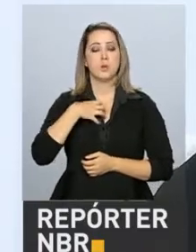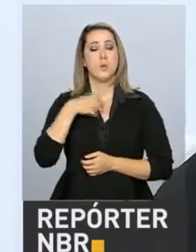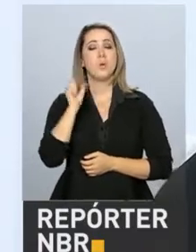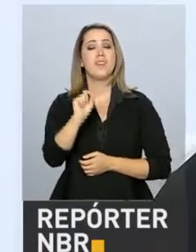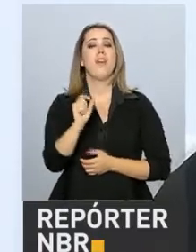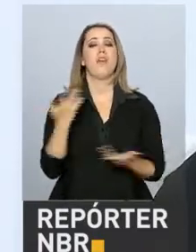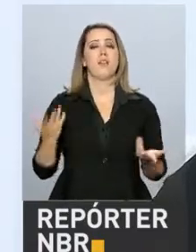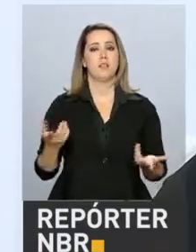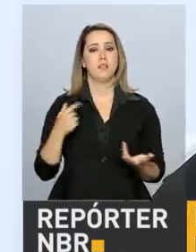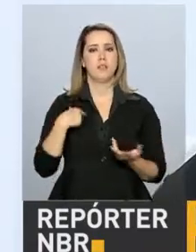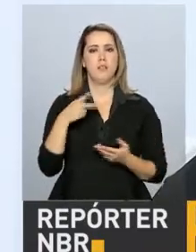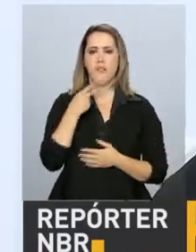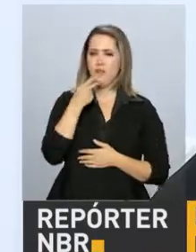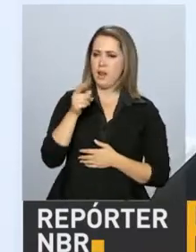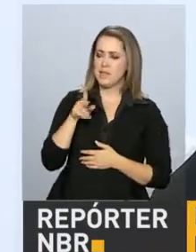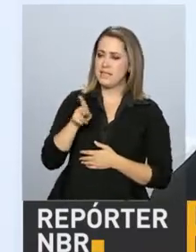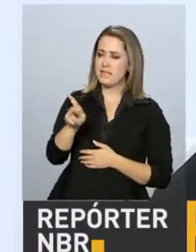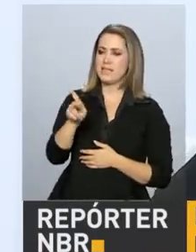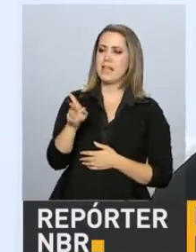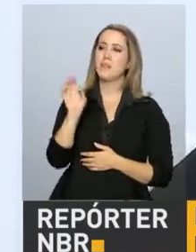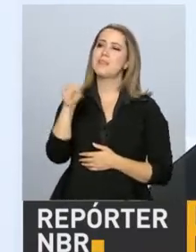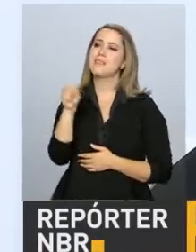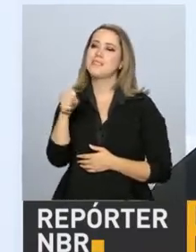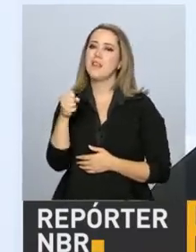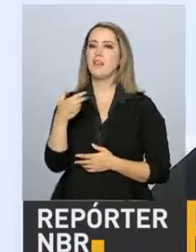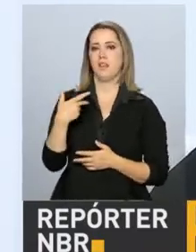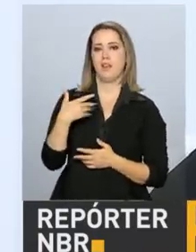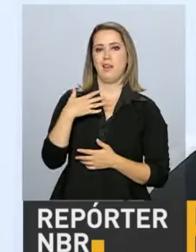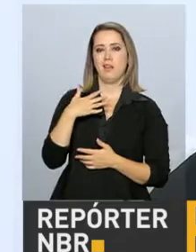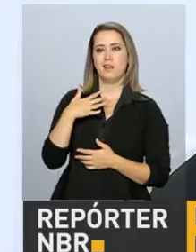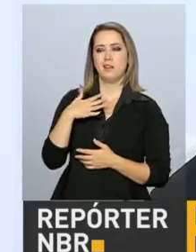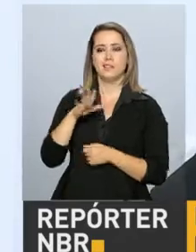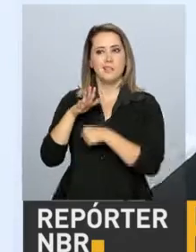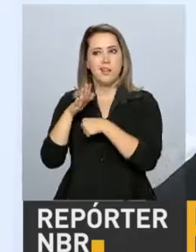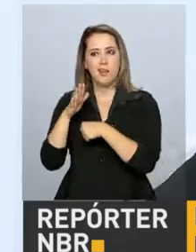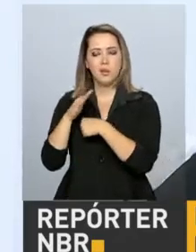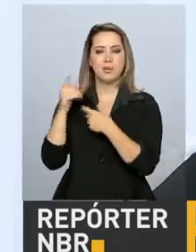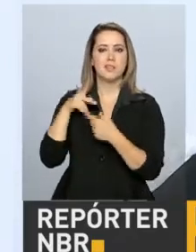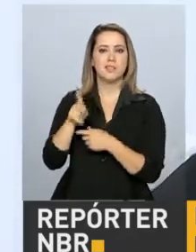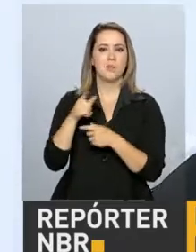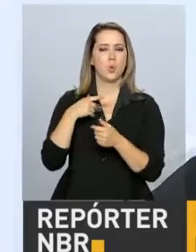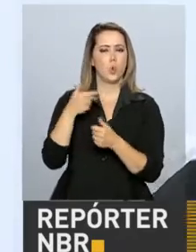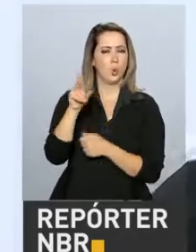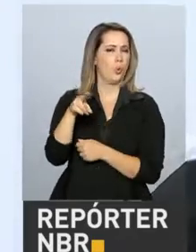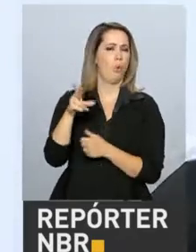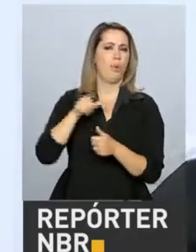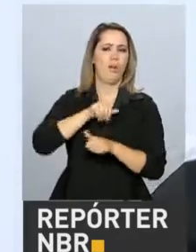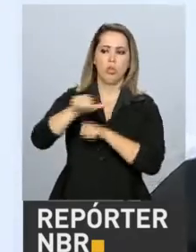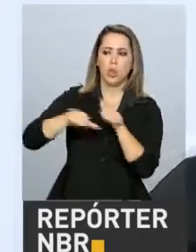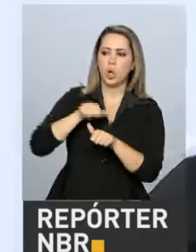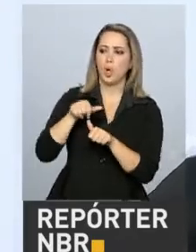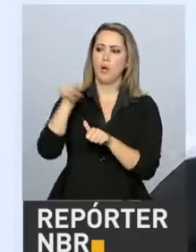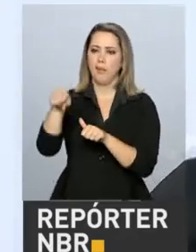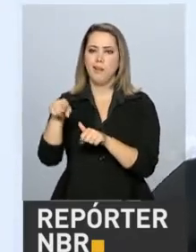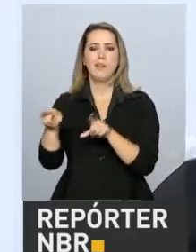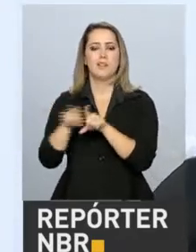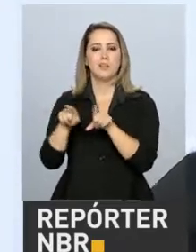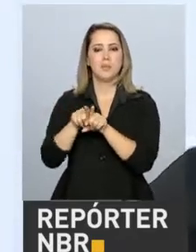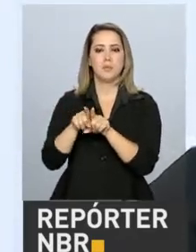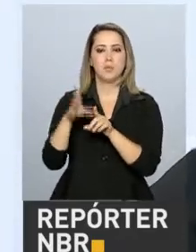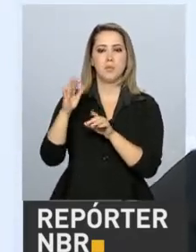subjugada, que eu tenho sempre que agradar e ceder ao outro, de que nunca existe uma relação de troca, de que a relação é muito